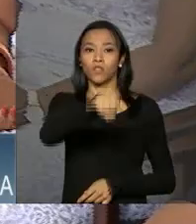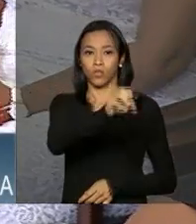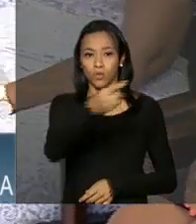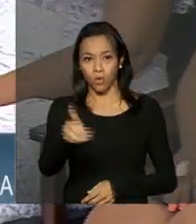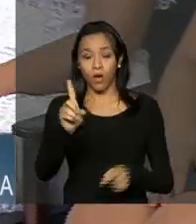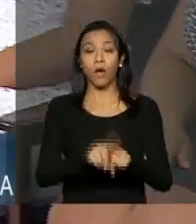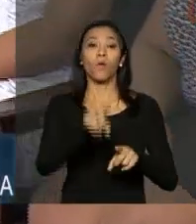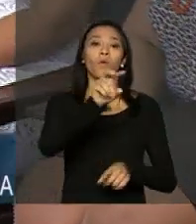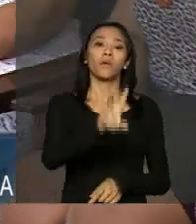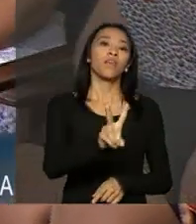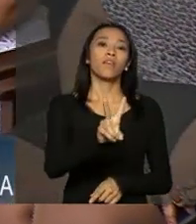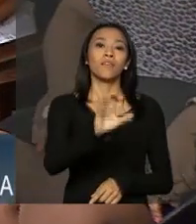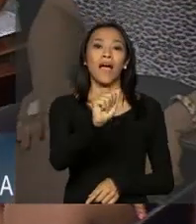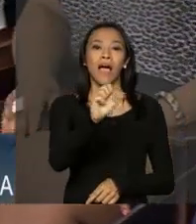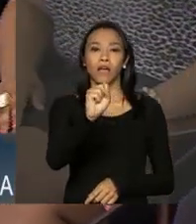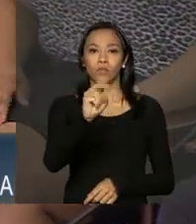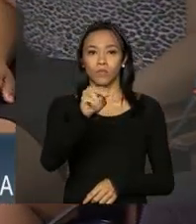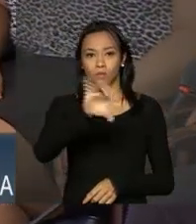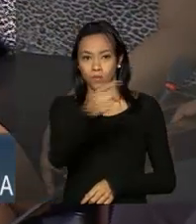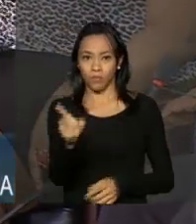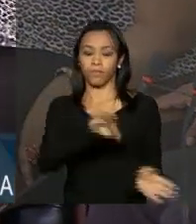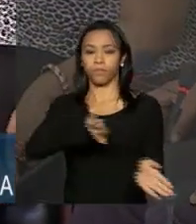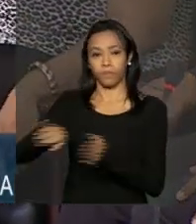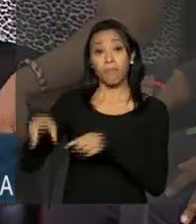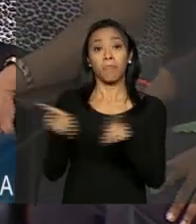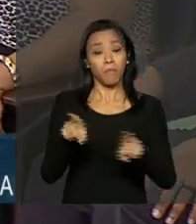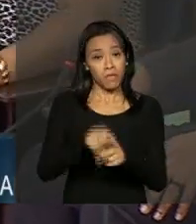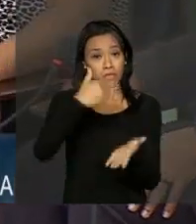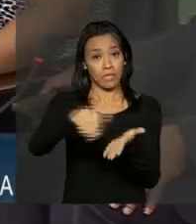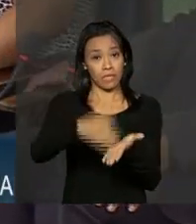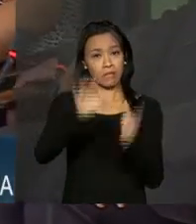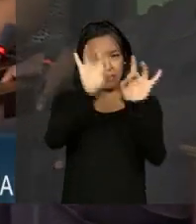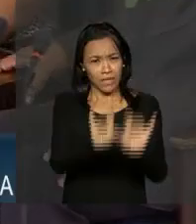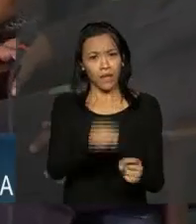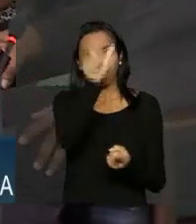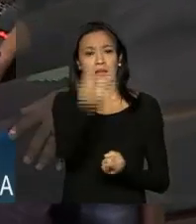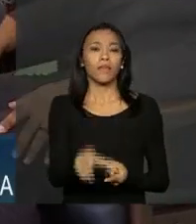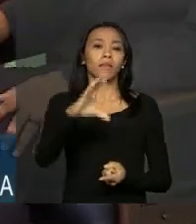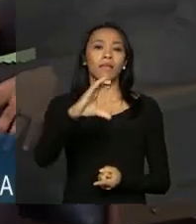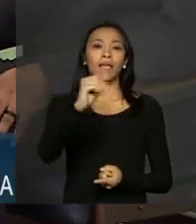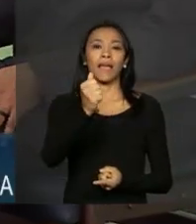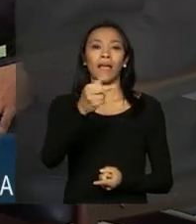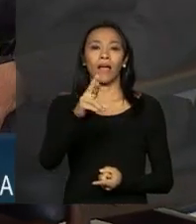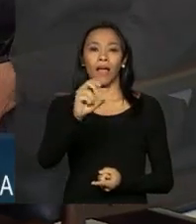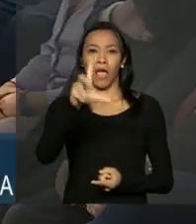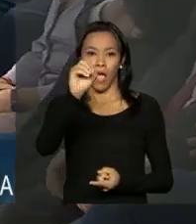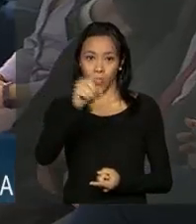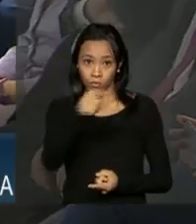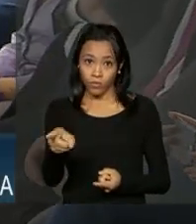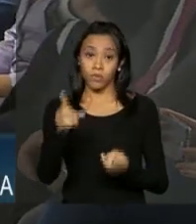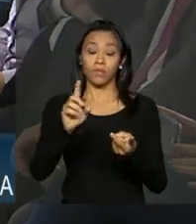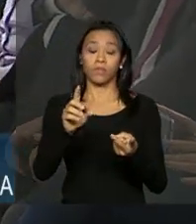Valmir Assunção. Cumprimentar aqui os secretários especiais, Carlos Gabas, da Previdência